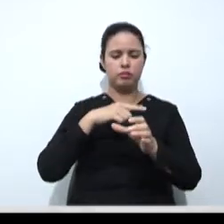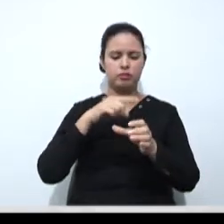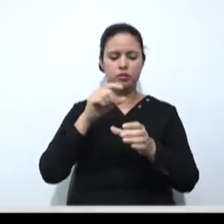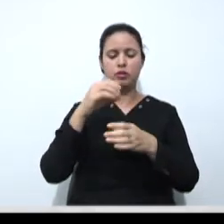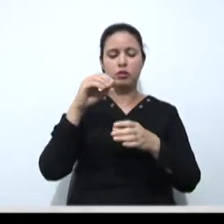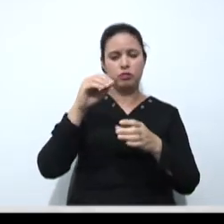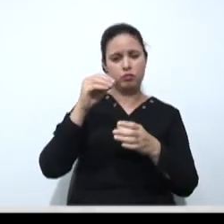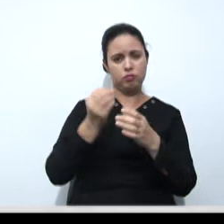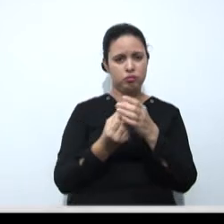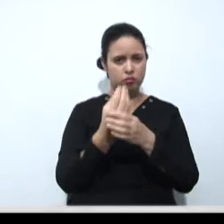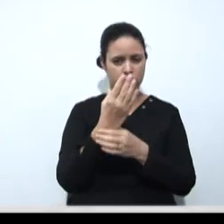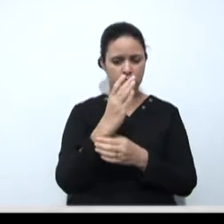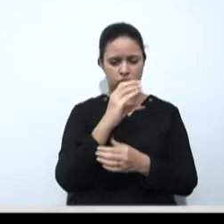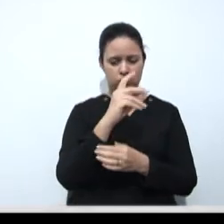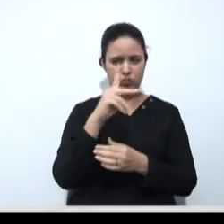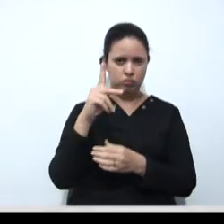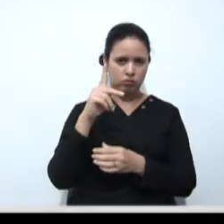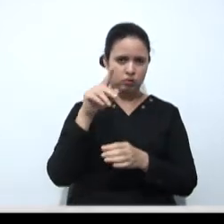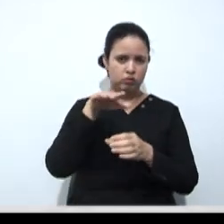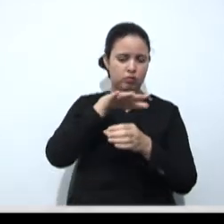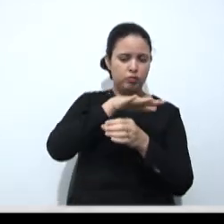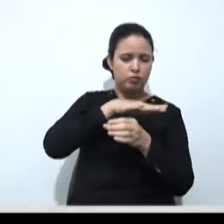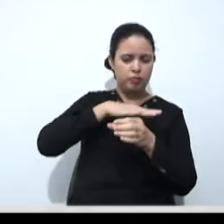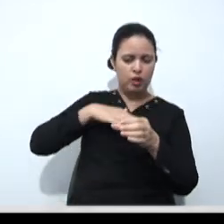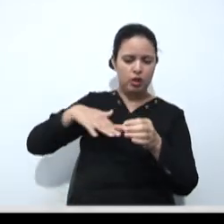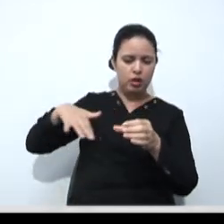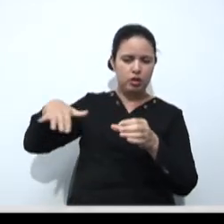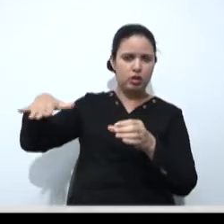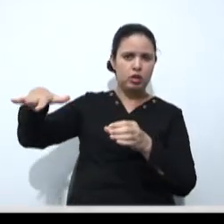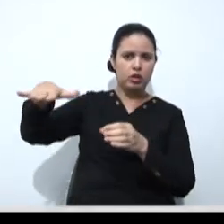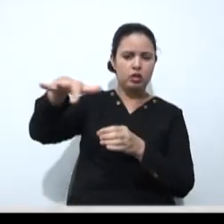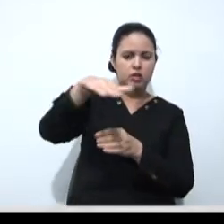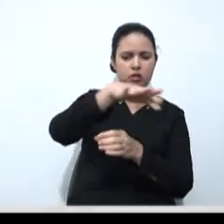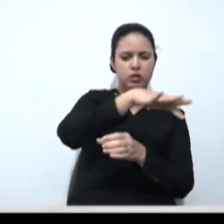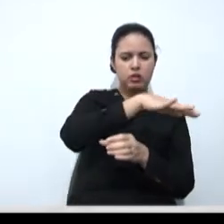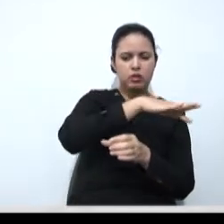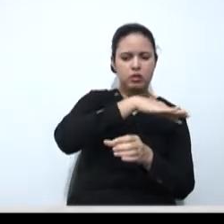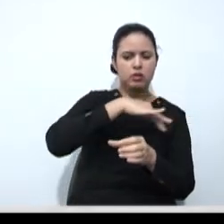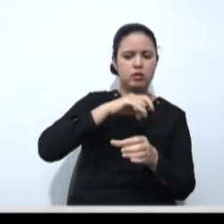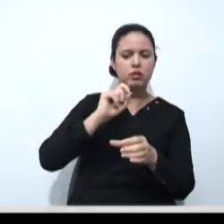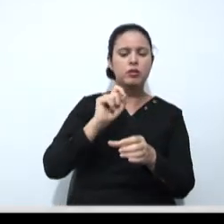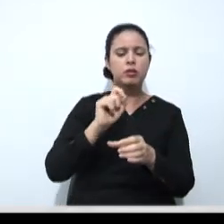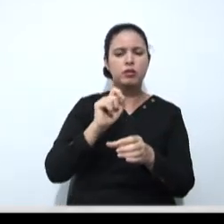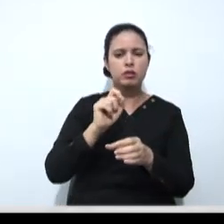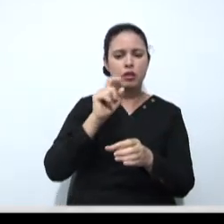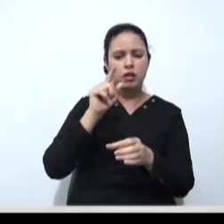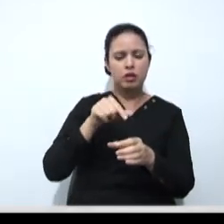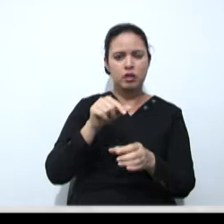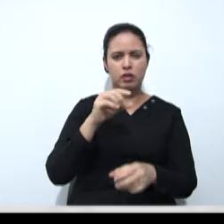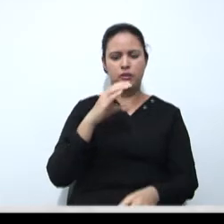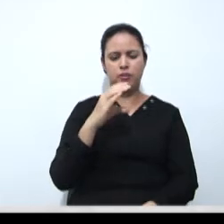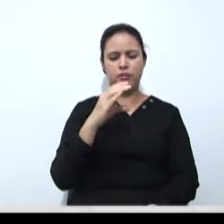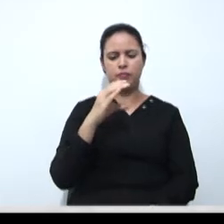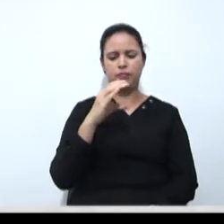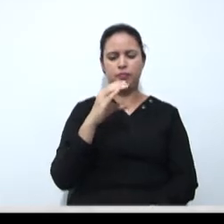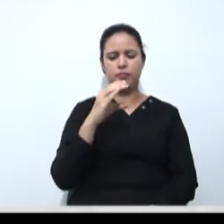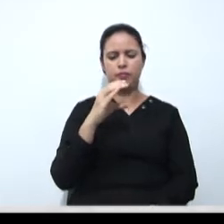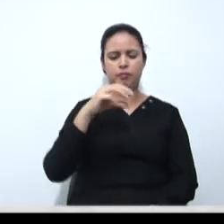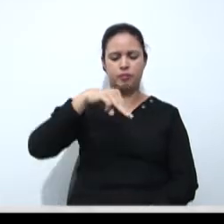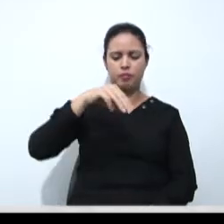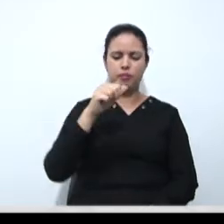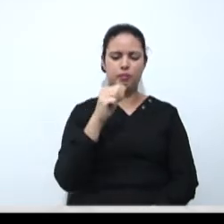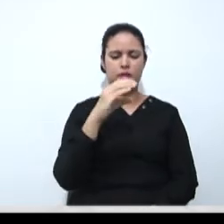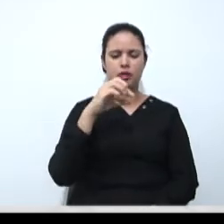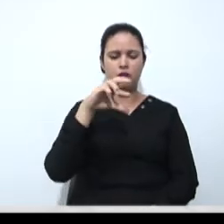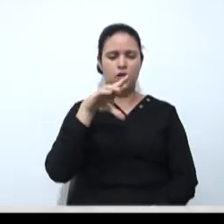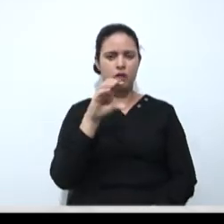sistema muito mais localizado a nível nacional e mundial. E nesse ambiente, a gente verifica que existe um